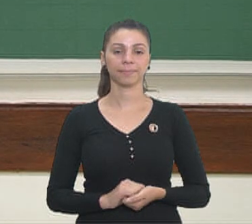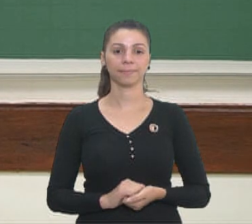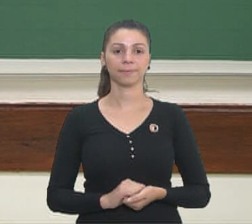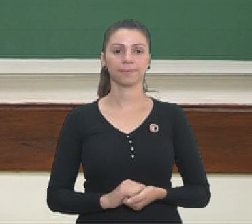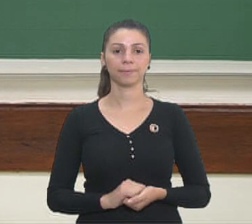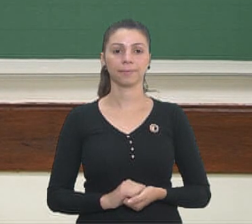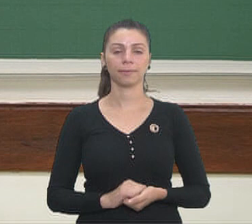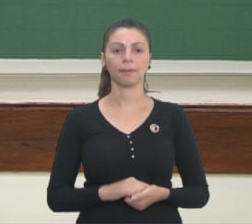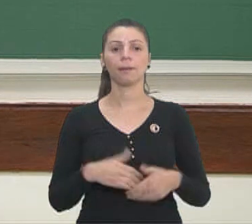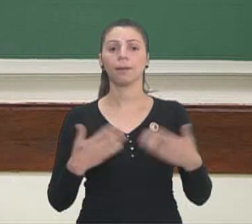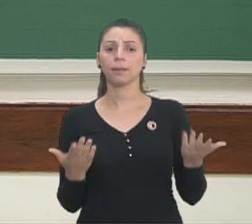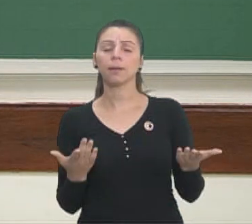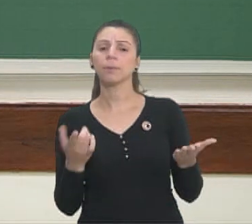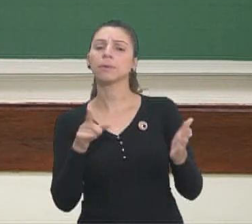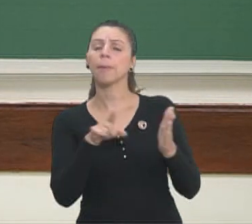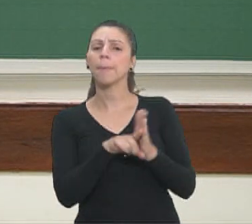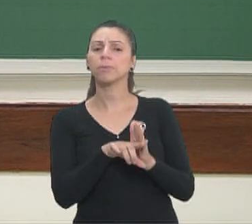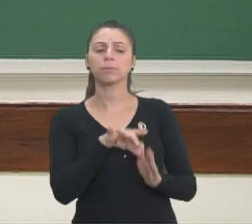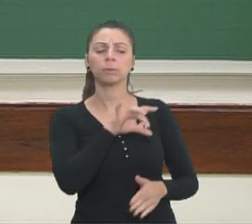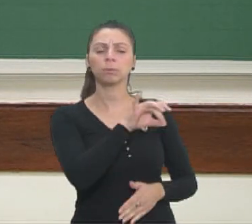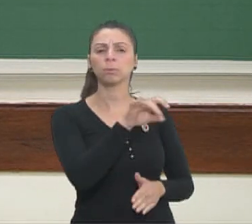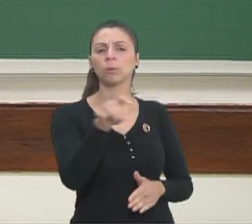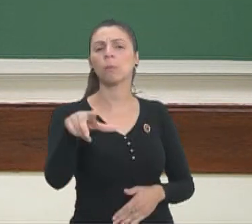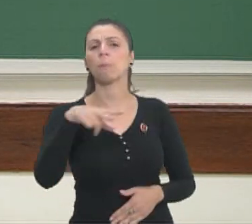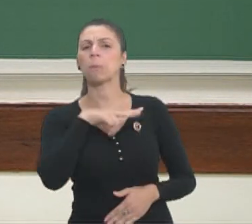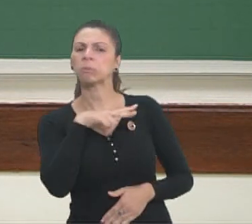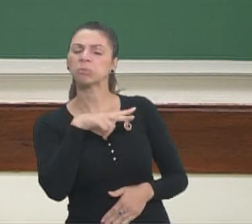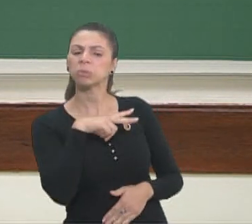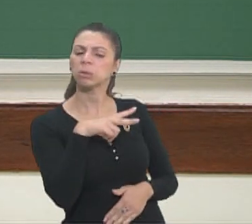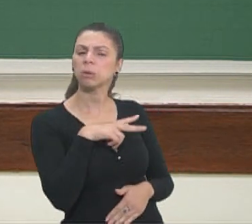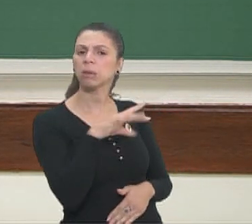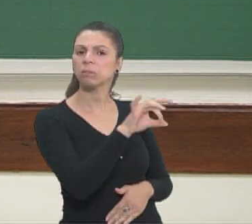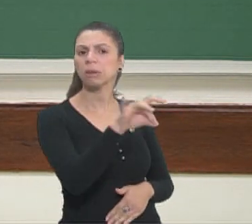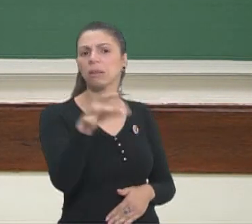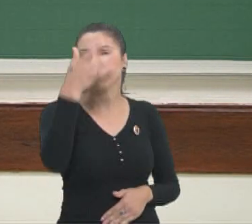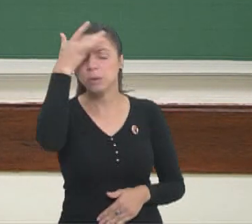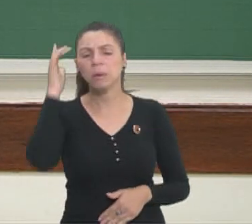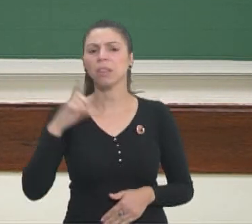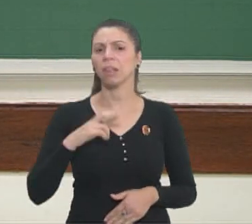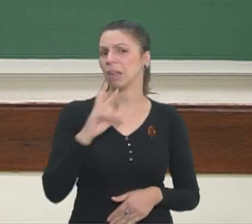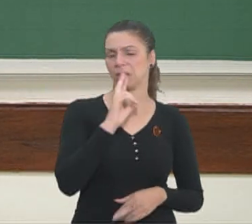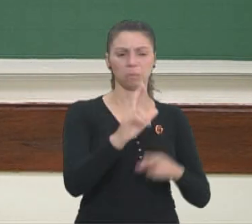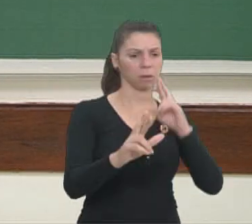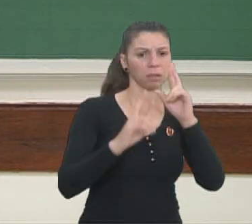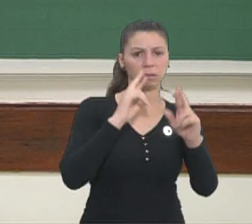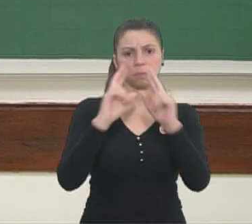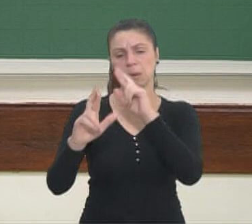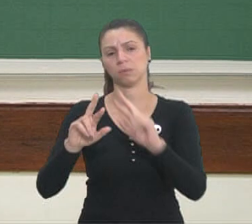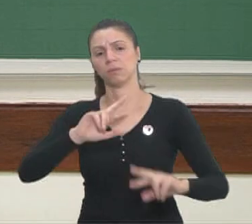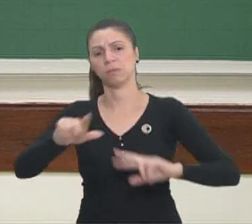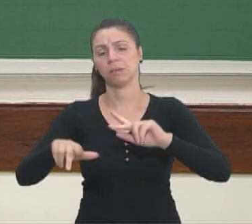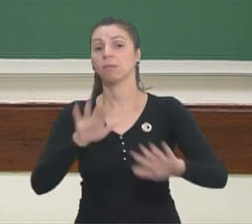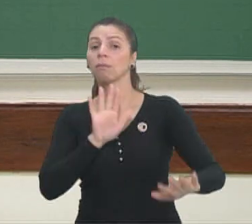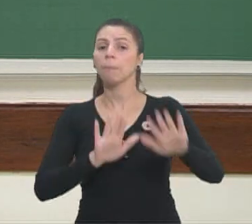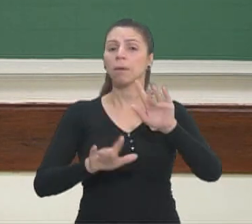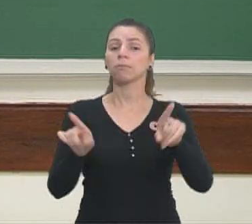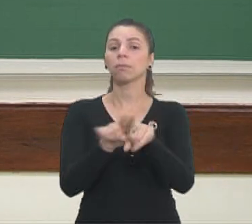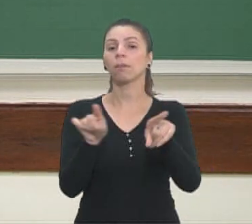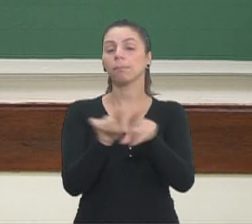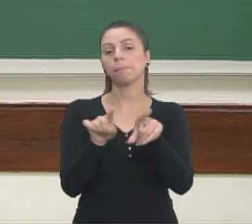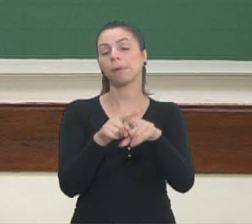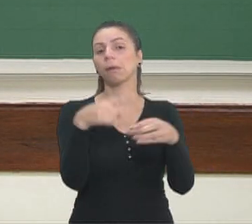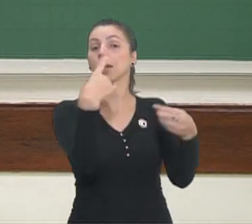Bem, essa é uma questão tanto pessoal. Existem então várias respostas e vai depender também da sua cidade, de